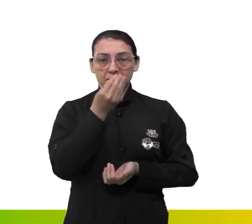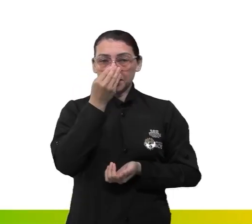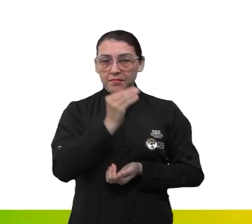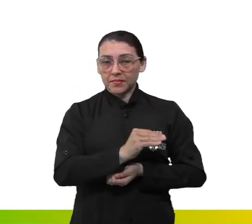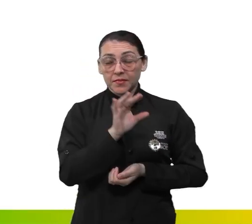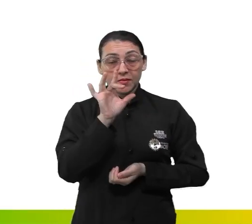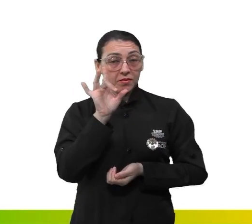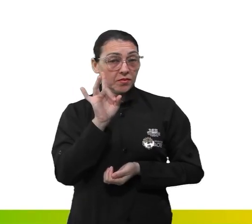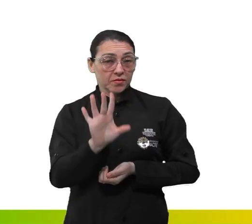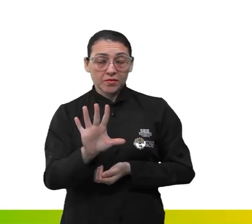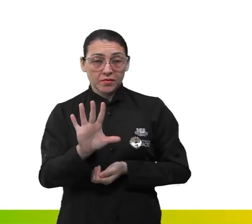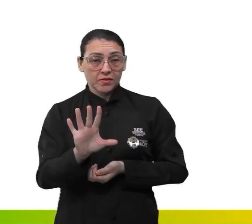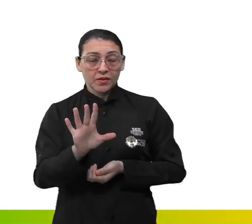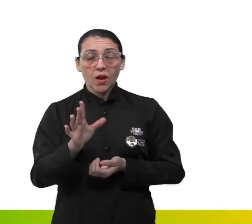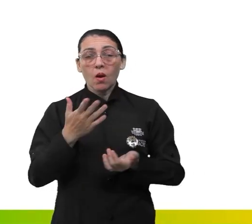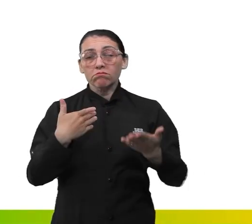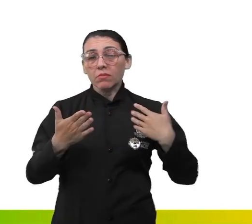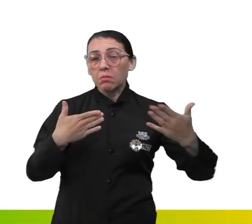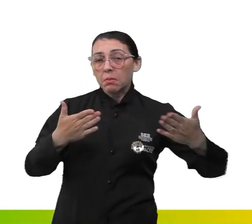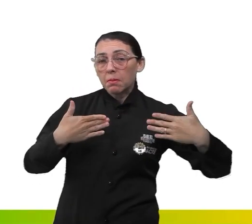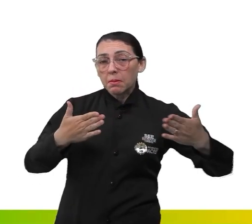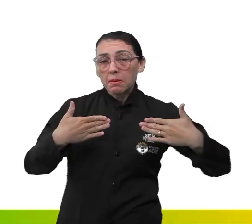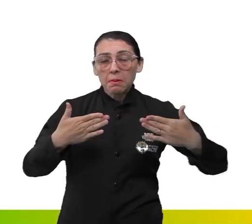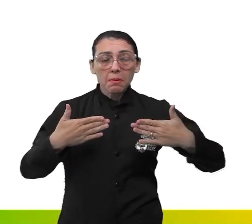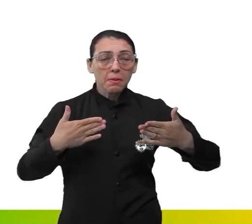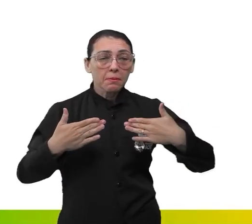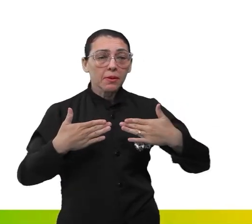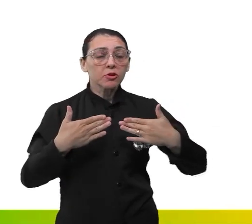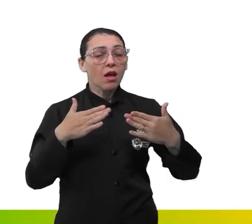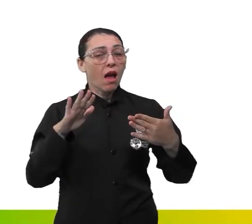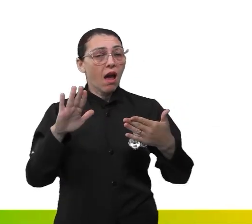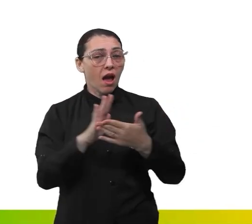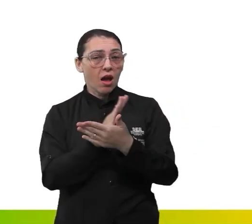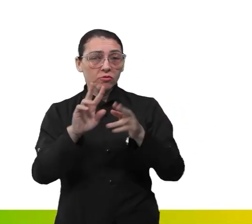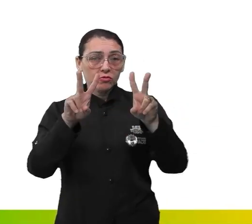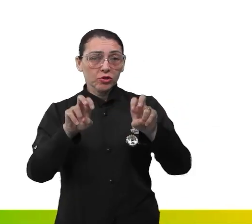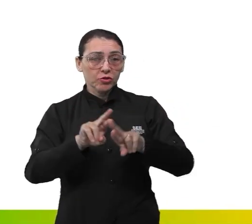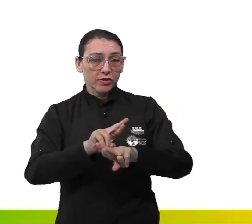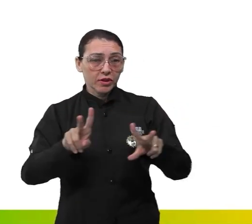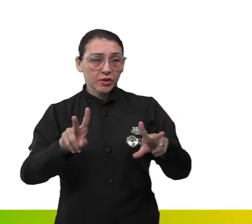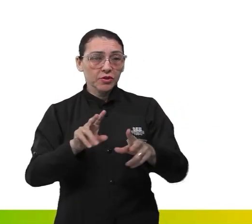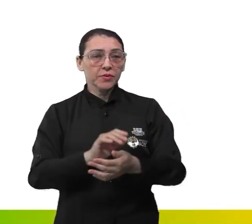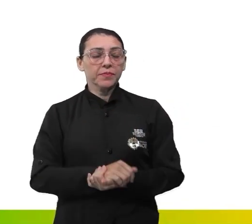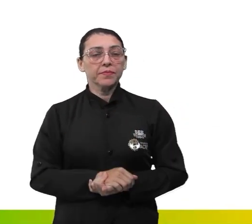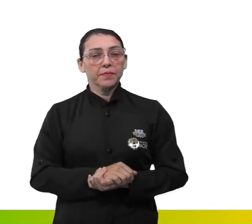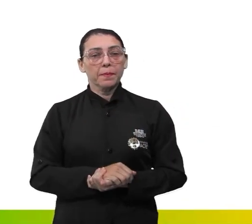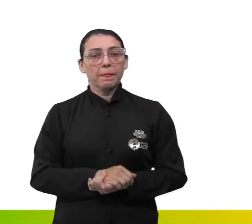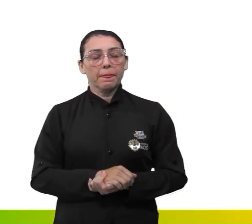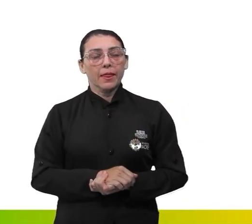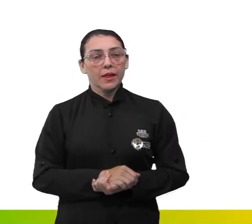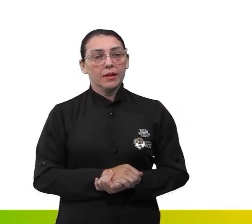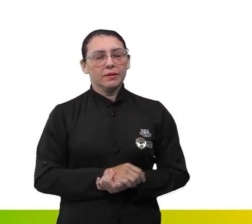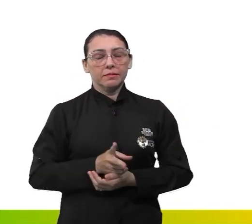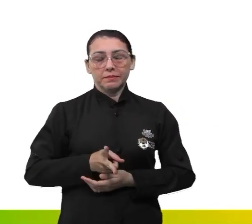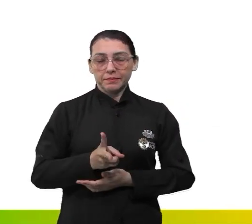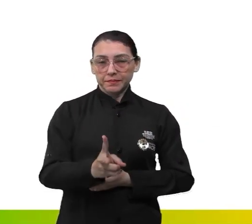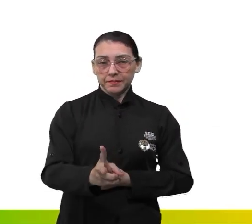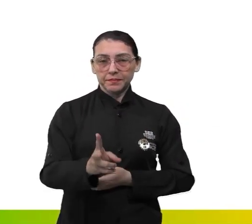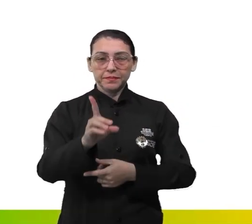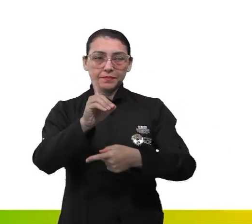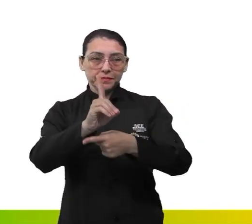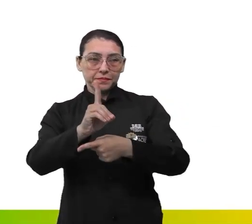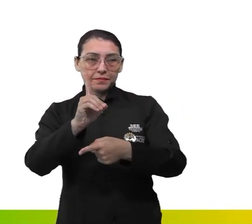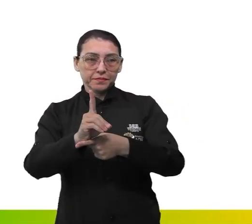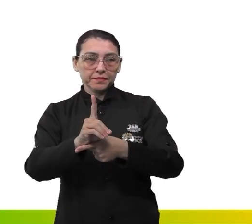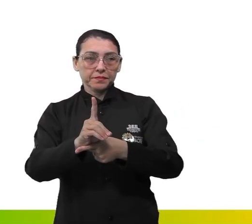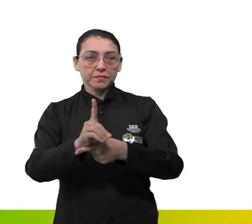elas somente estão falando, né, de algo um pouco diferente. Então, continuando na letra